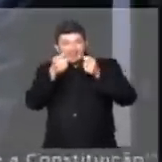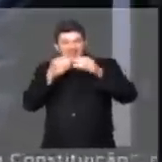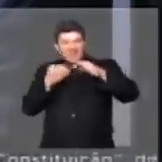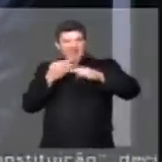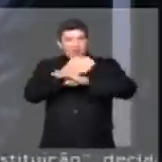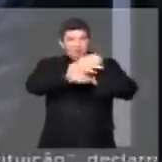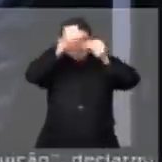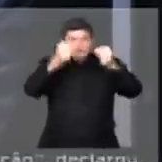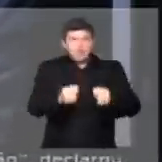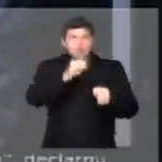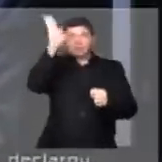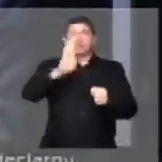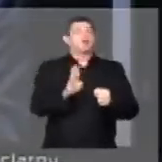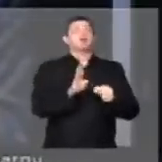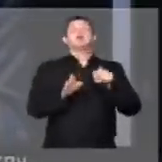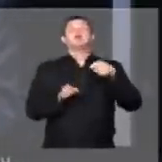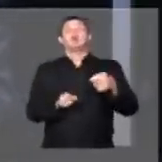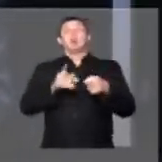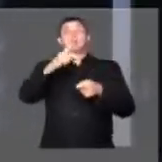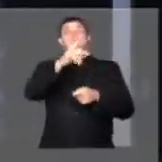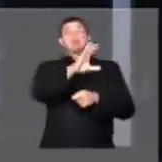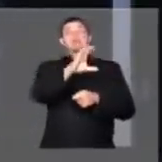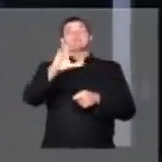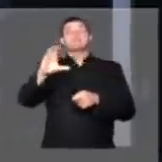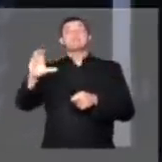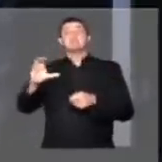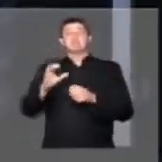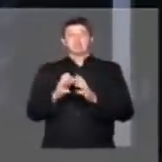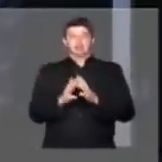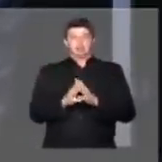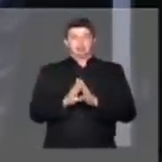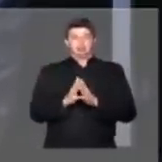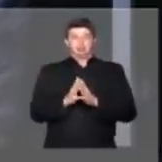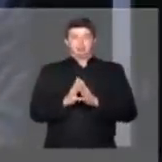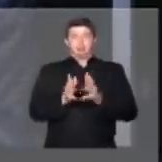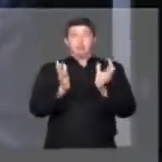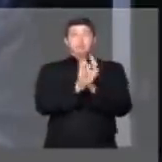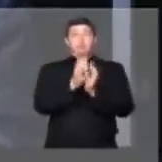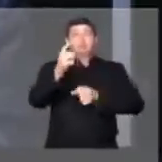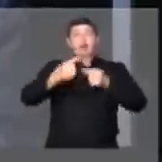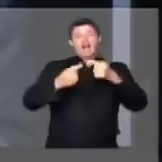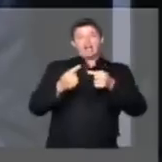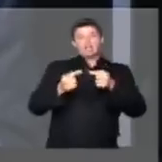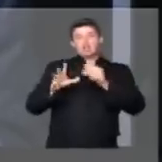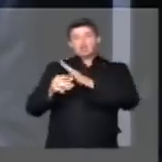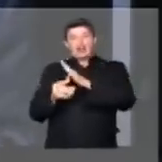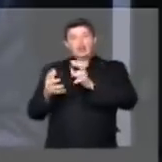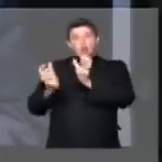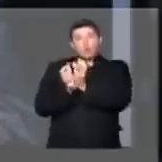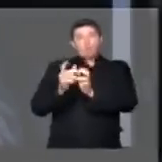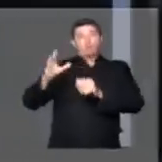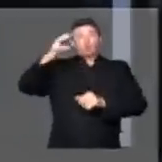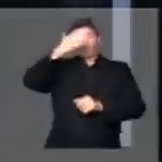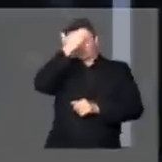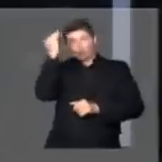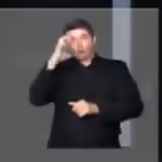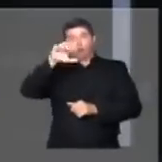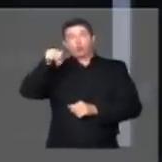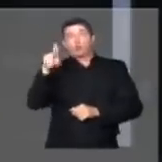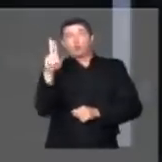tentando assumir o poder é o PCC, Partido da Coxa do